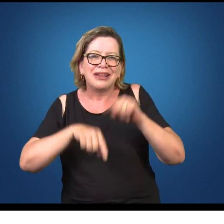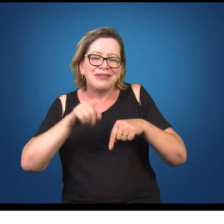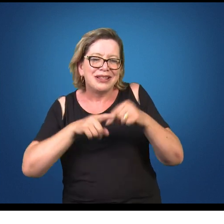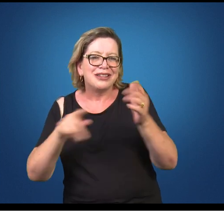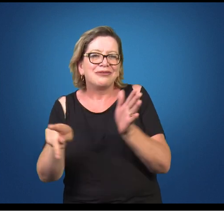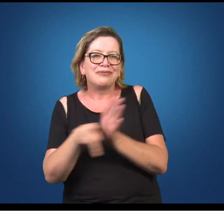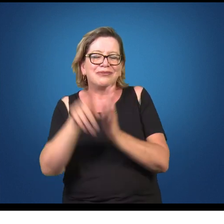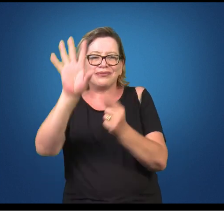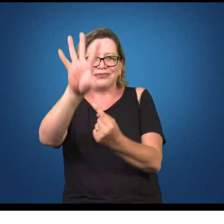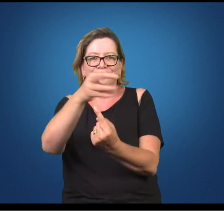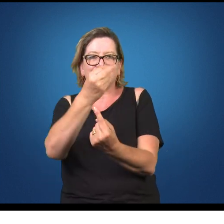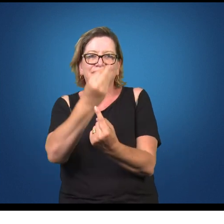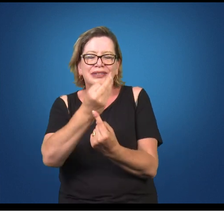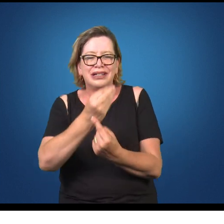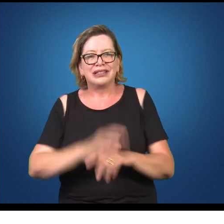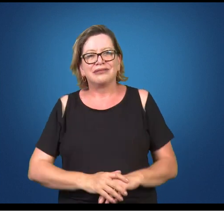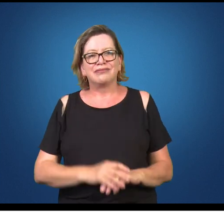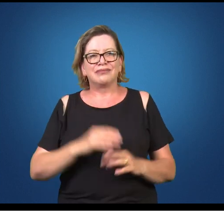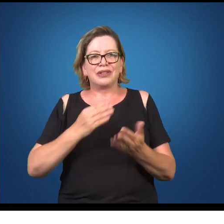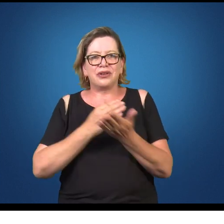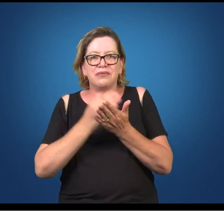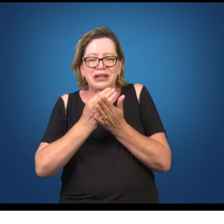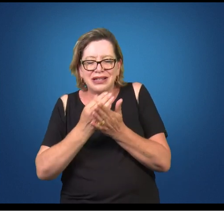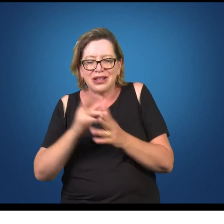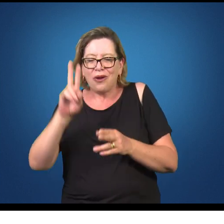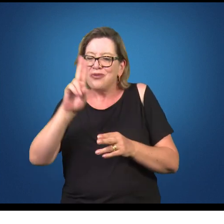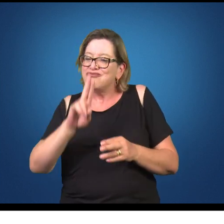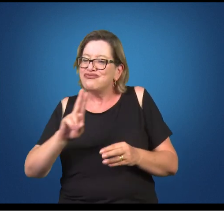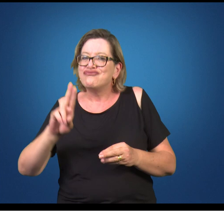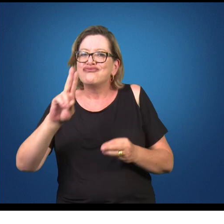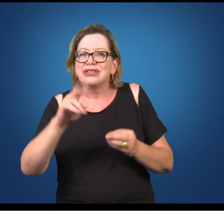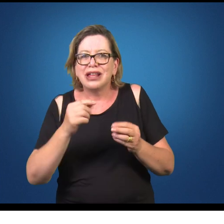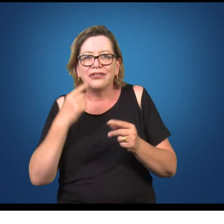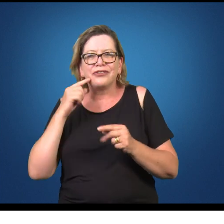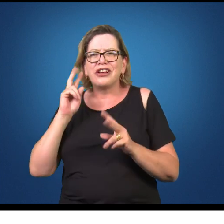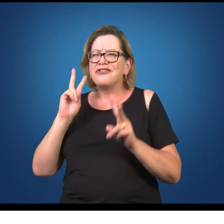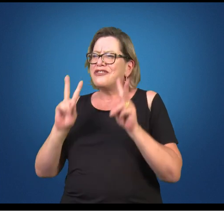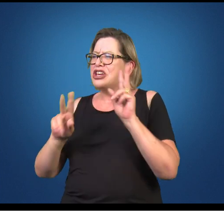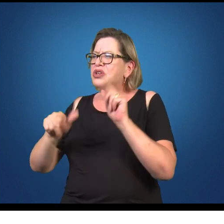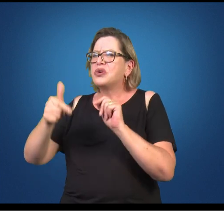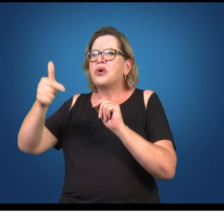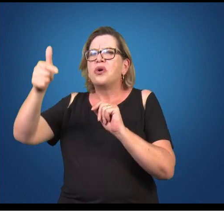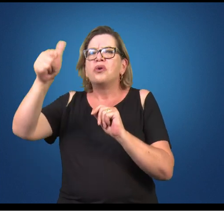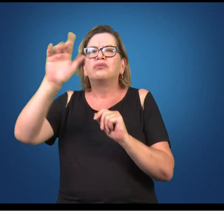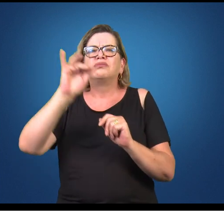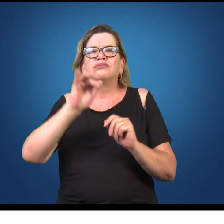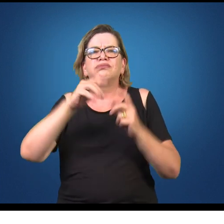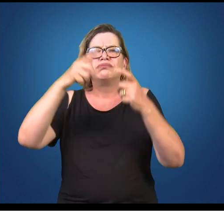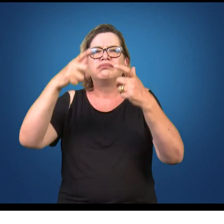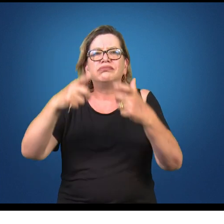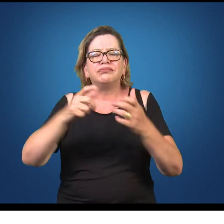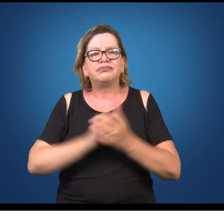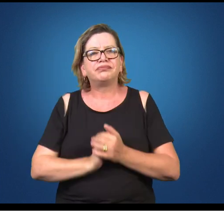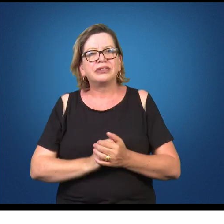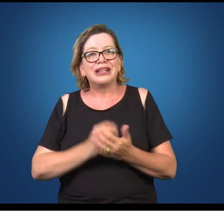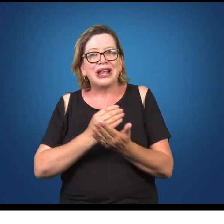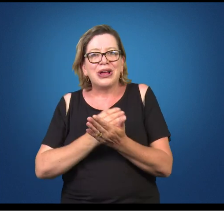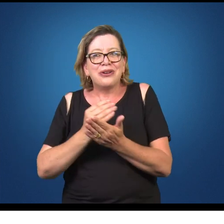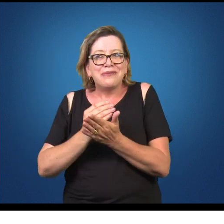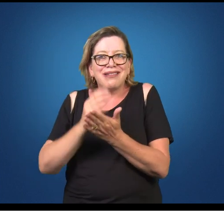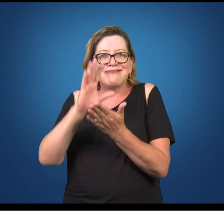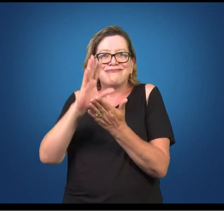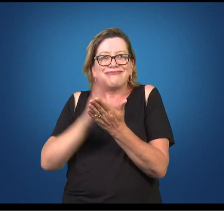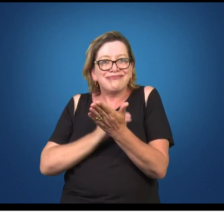Então, assim, ela vai começar a experimentar, manipular esses materiais, ver em outro lugar, ver nos exemplos, né? Ela começa